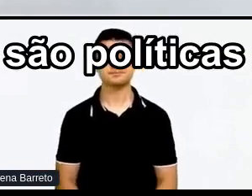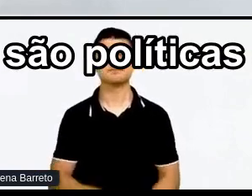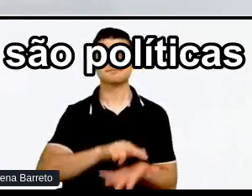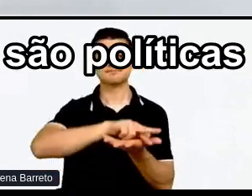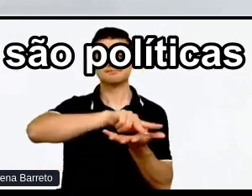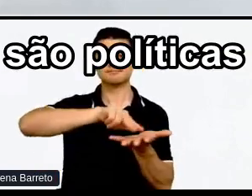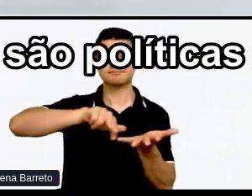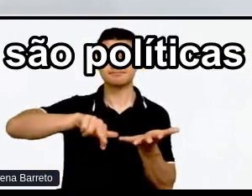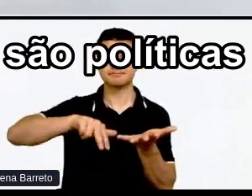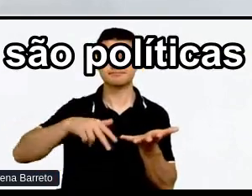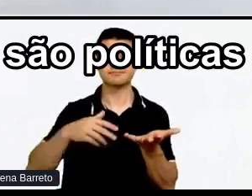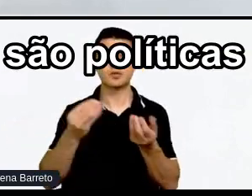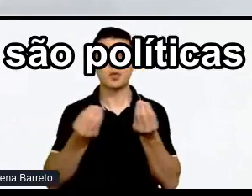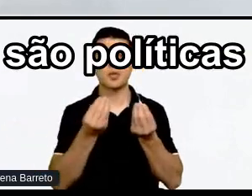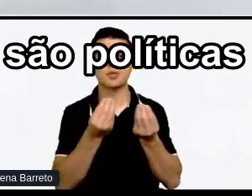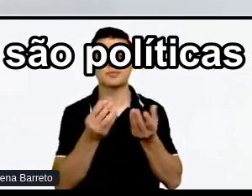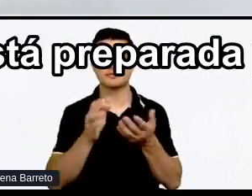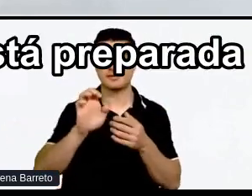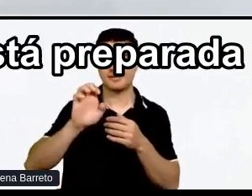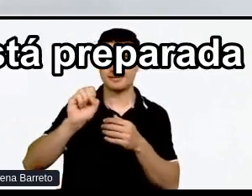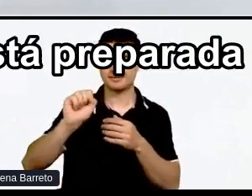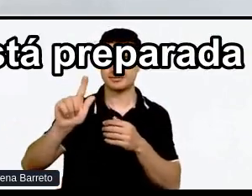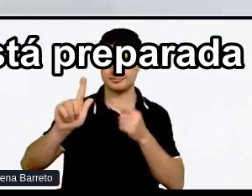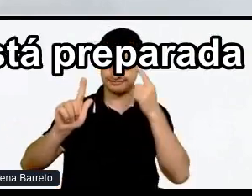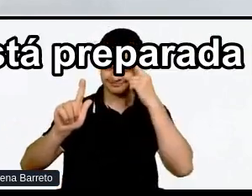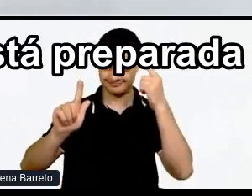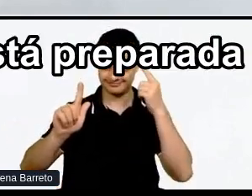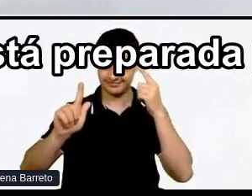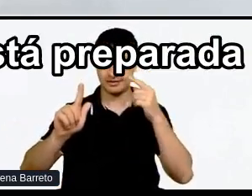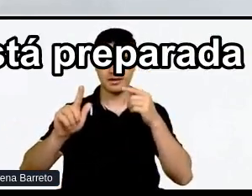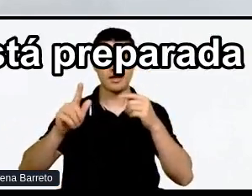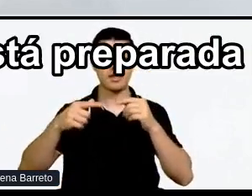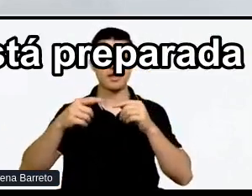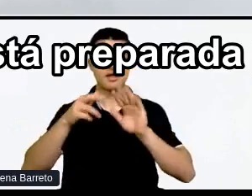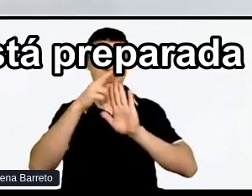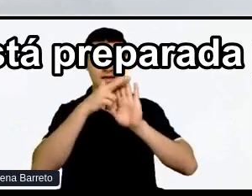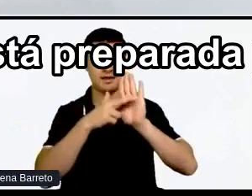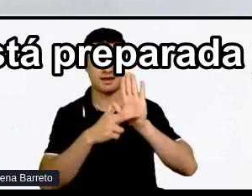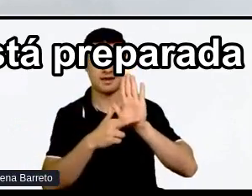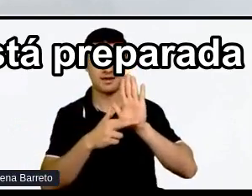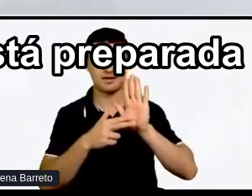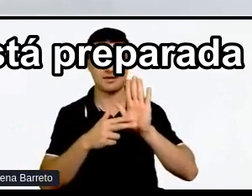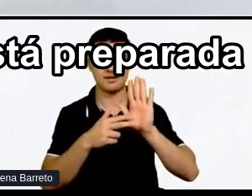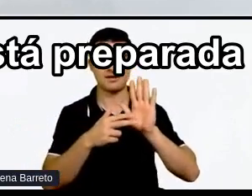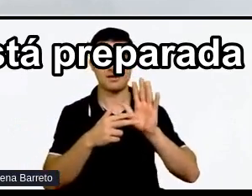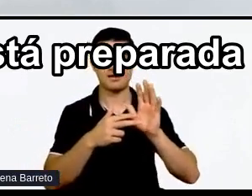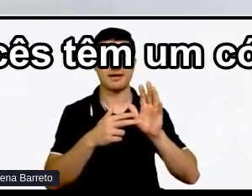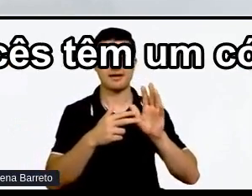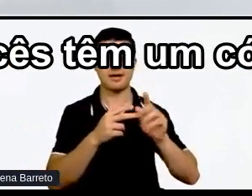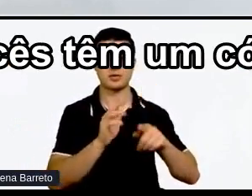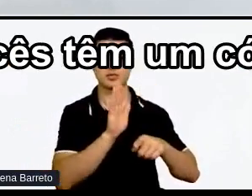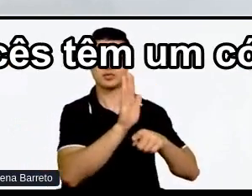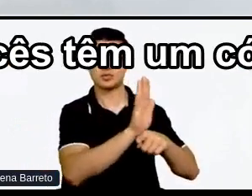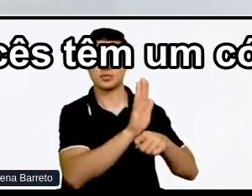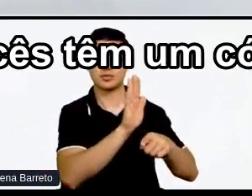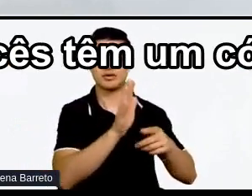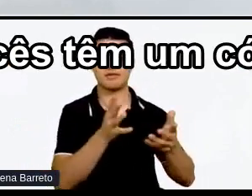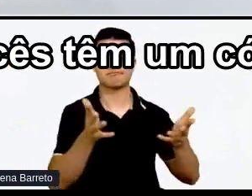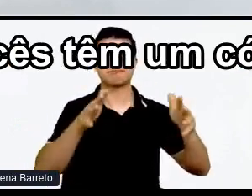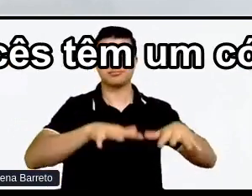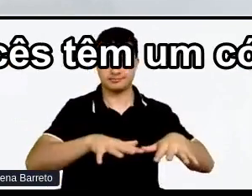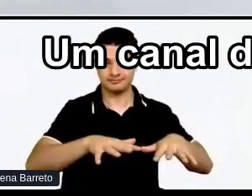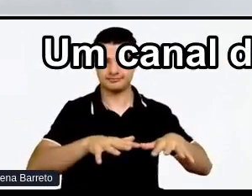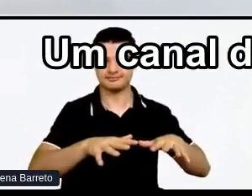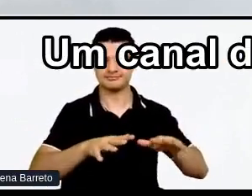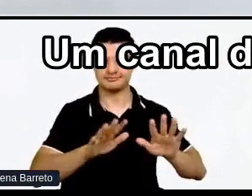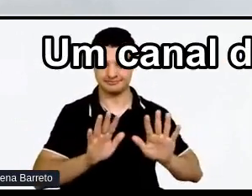são políticas antidiscriminação. A sua empresa está preparada para receber pessoas diversas? Vocês têm um código de